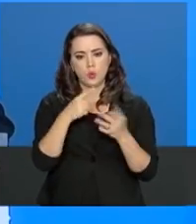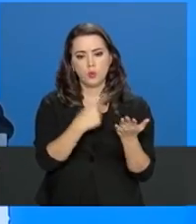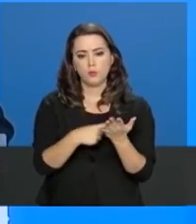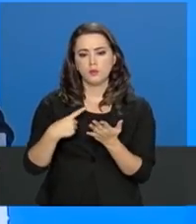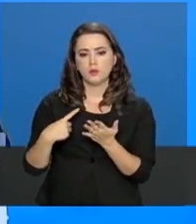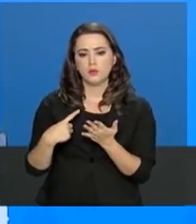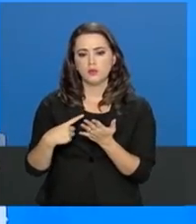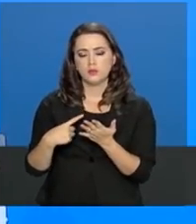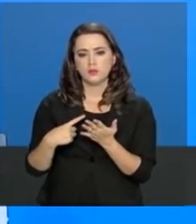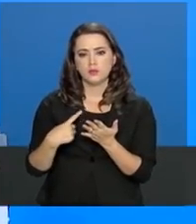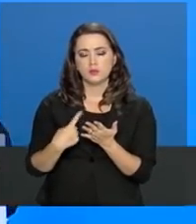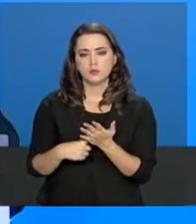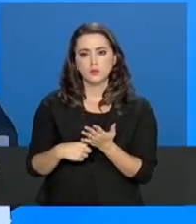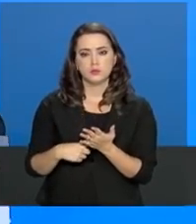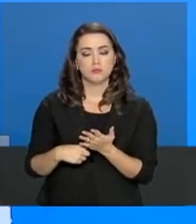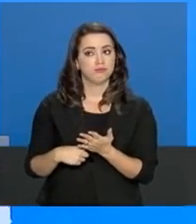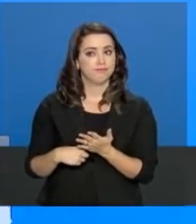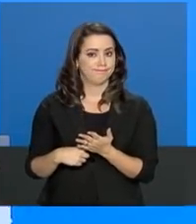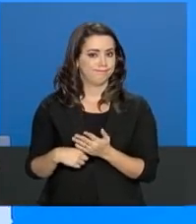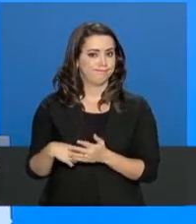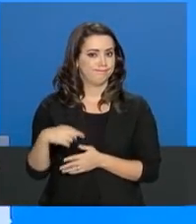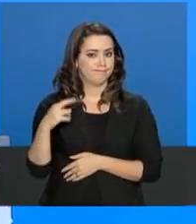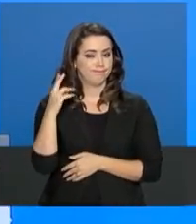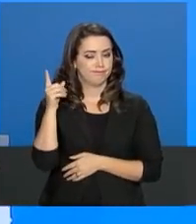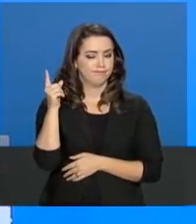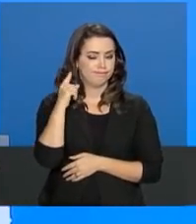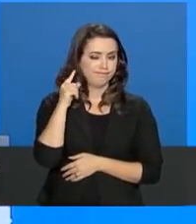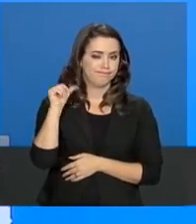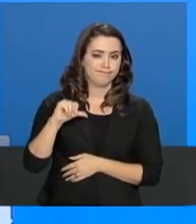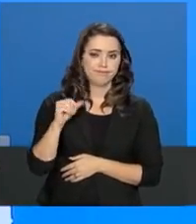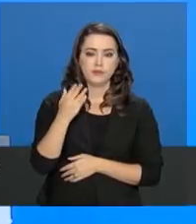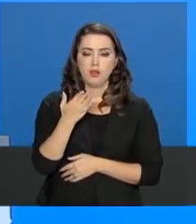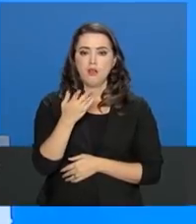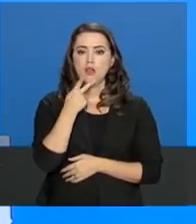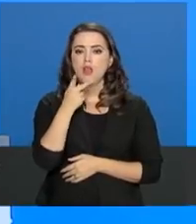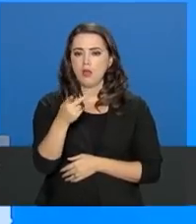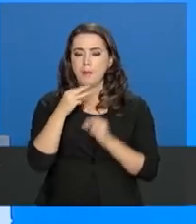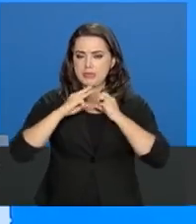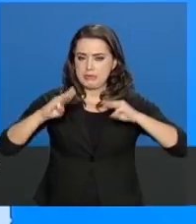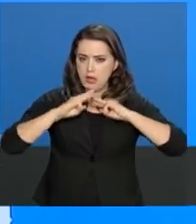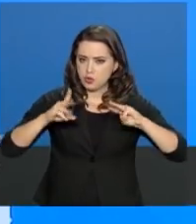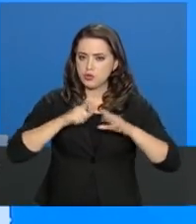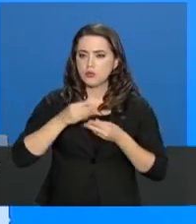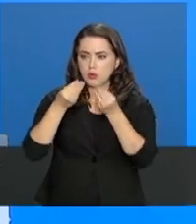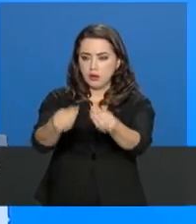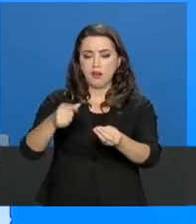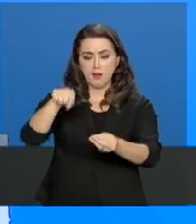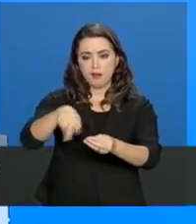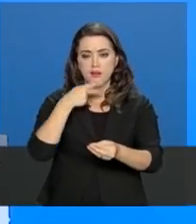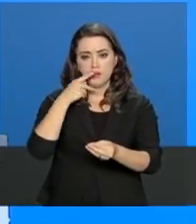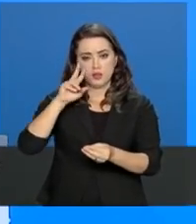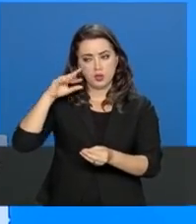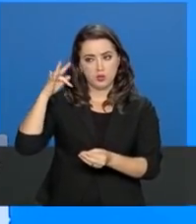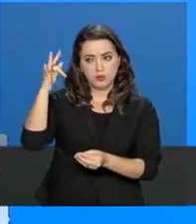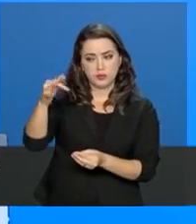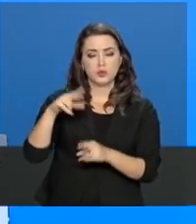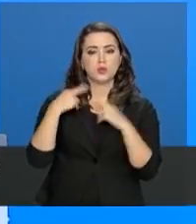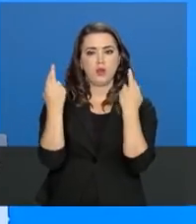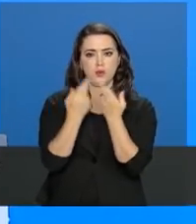eu trouxe uma mensagem a eles dizendo que como a próxima reunião do brics acabei até de dizer a o brasil